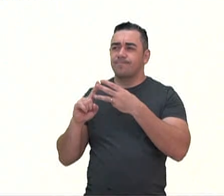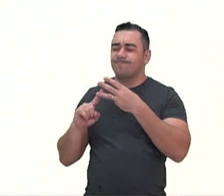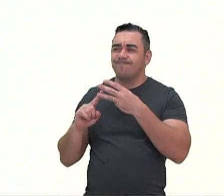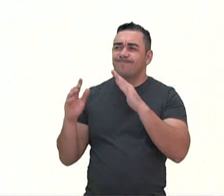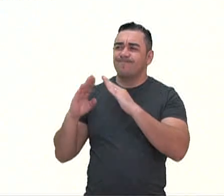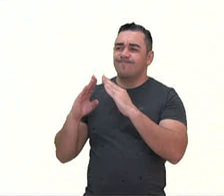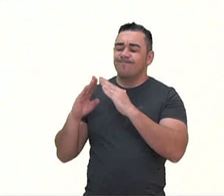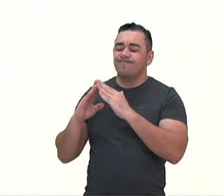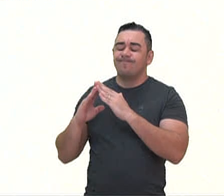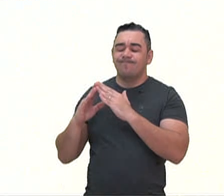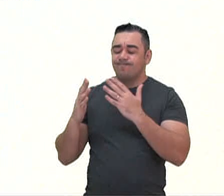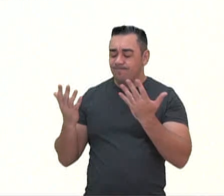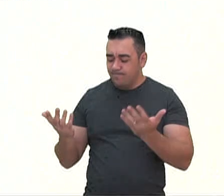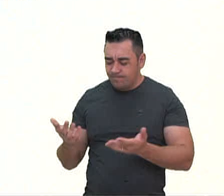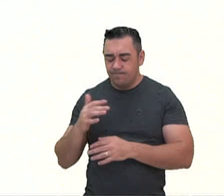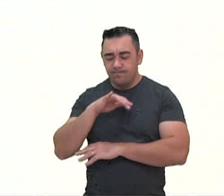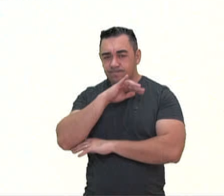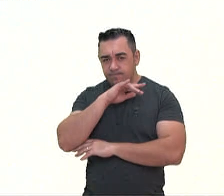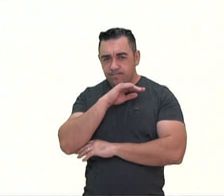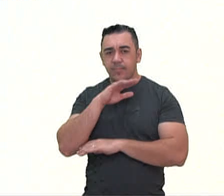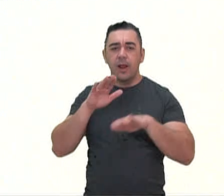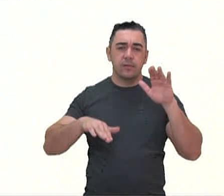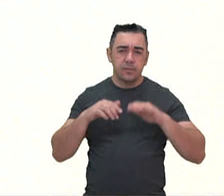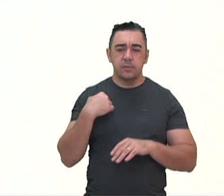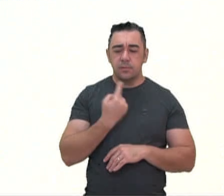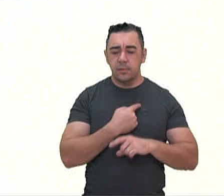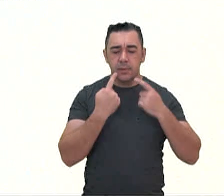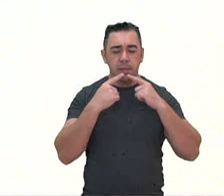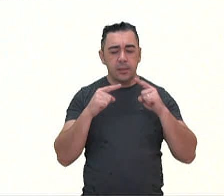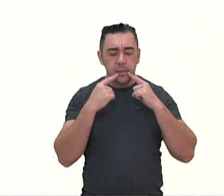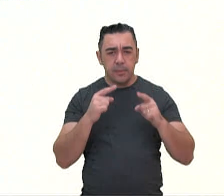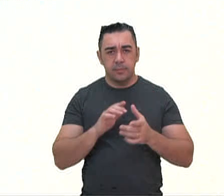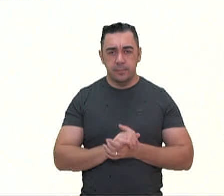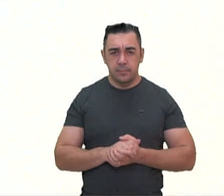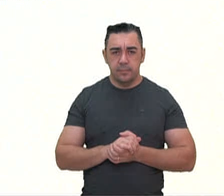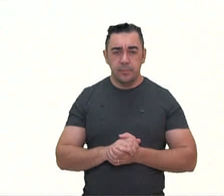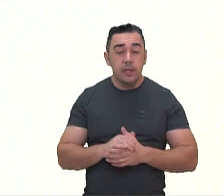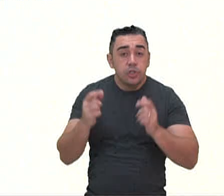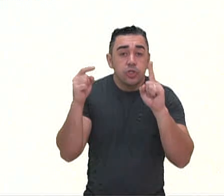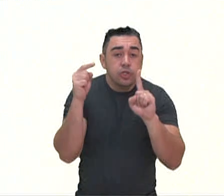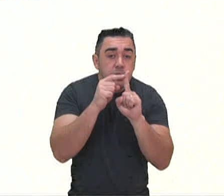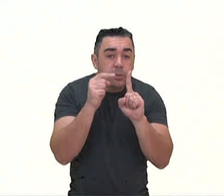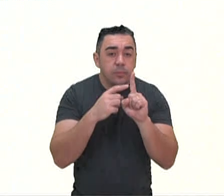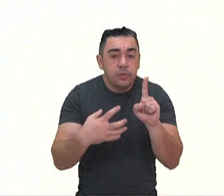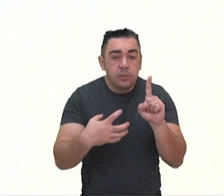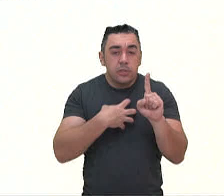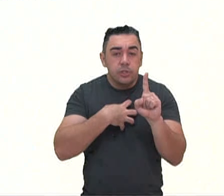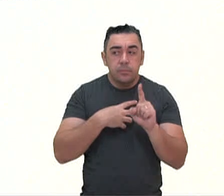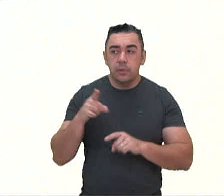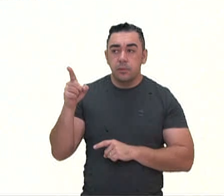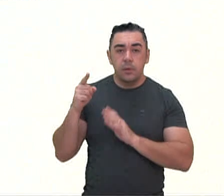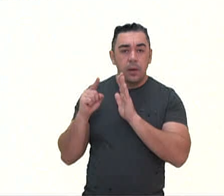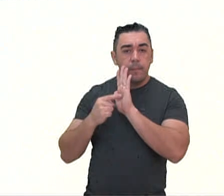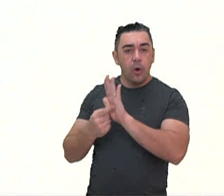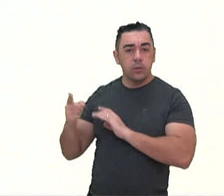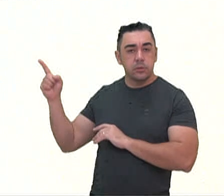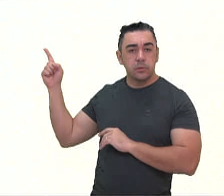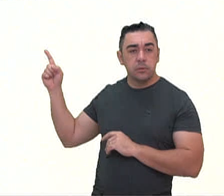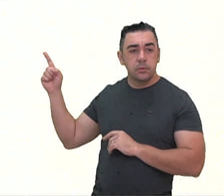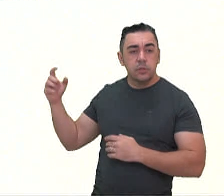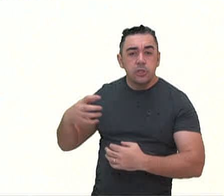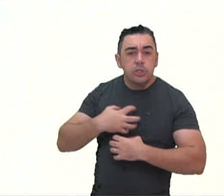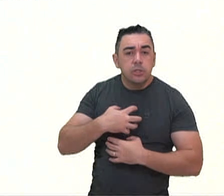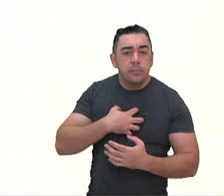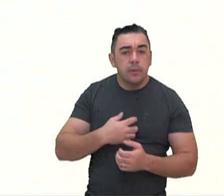ser ruim. E ainda a gente reclama. Que tipo de sentimentos são expressos nesse